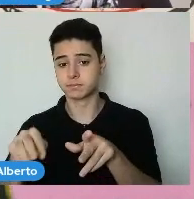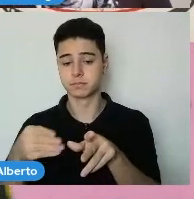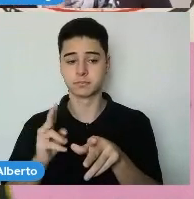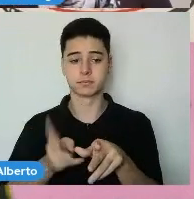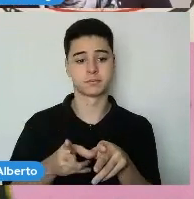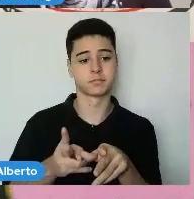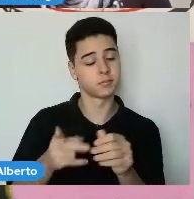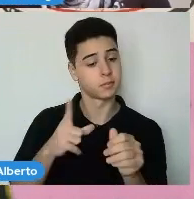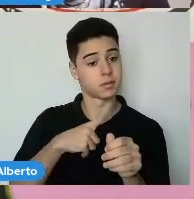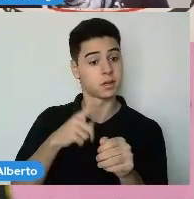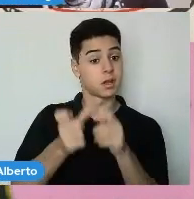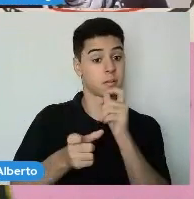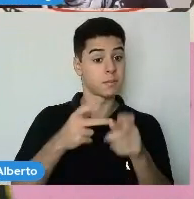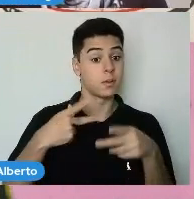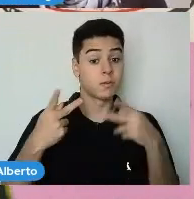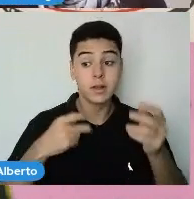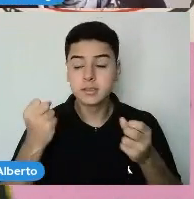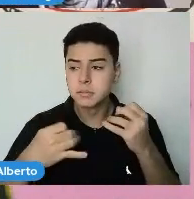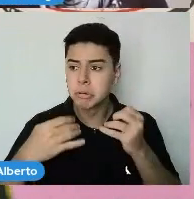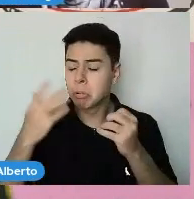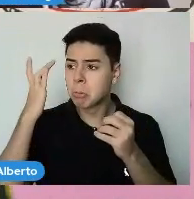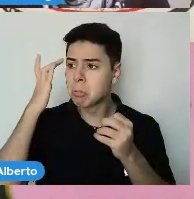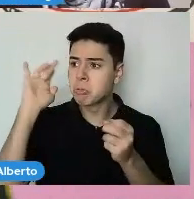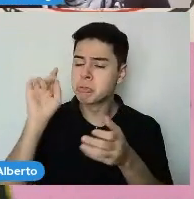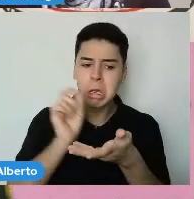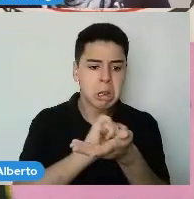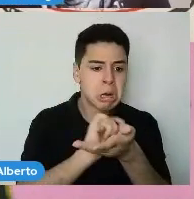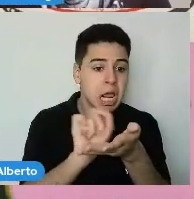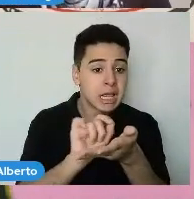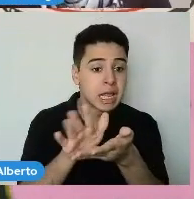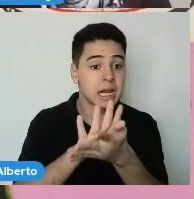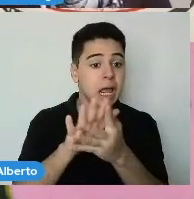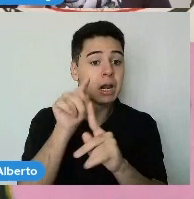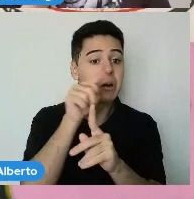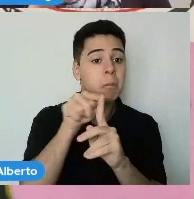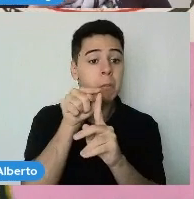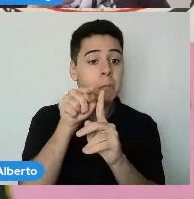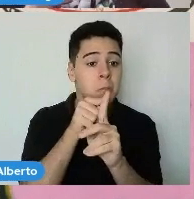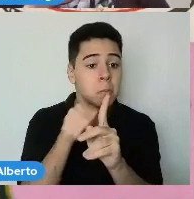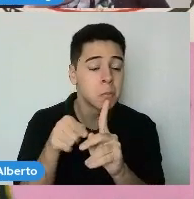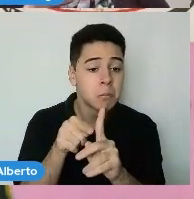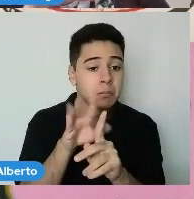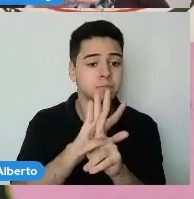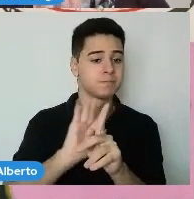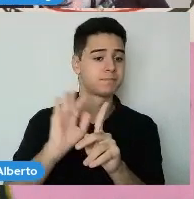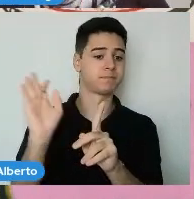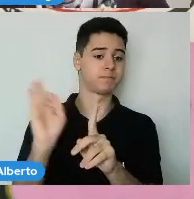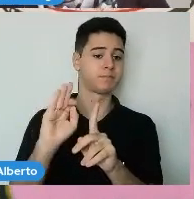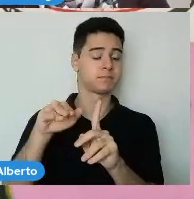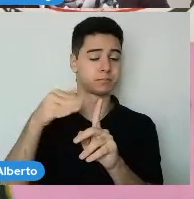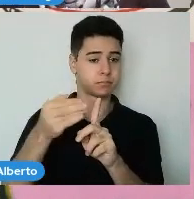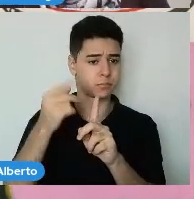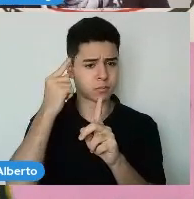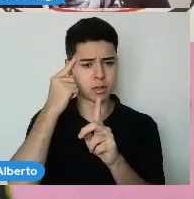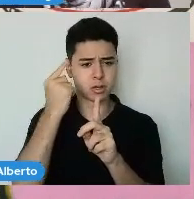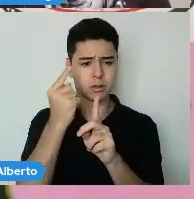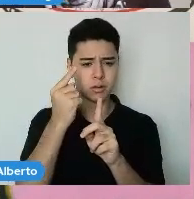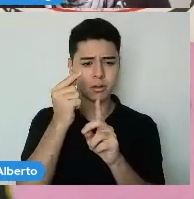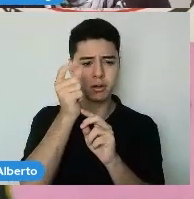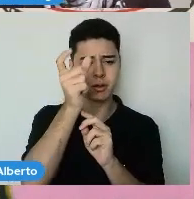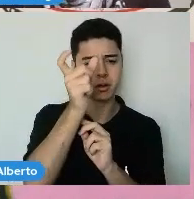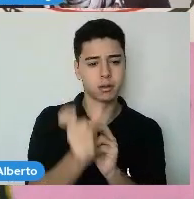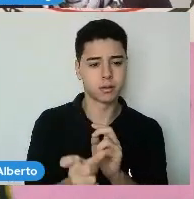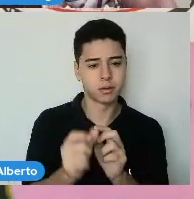aquela pessoa que fala, mas eu não sei desenhar nem boneco de palito. Talvez o conceito daquela pessoa